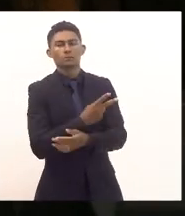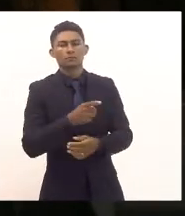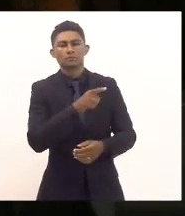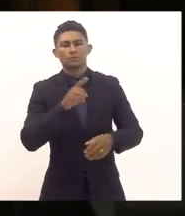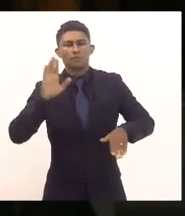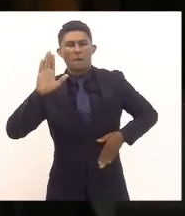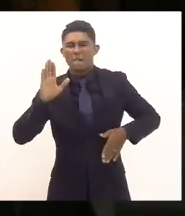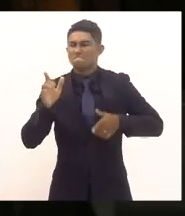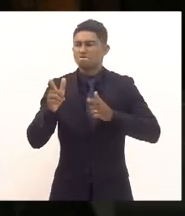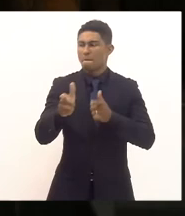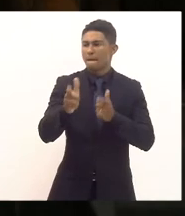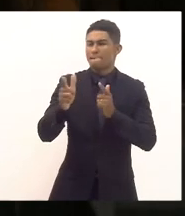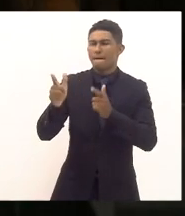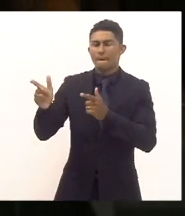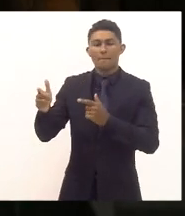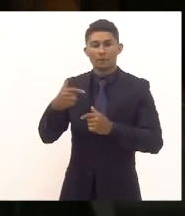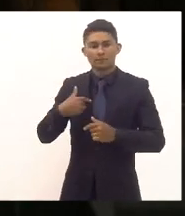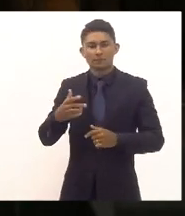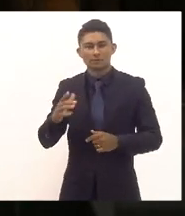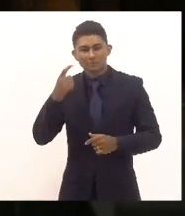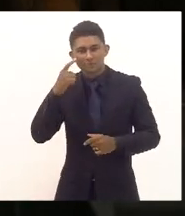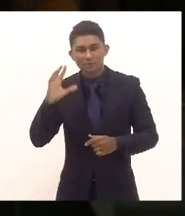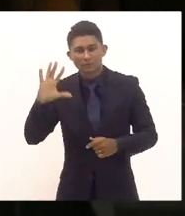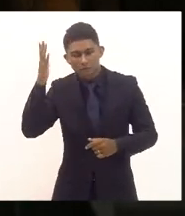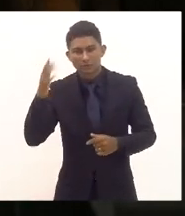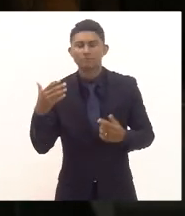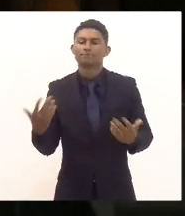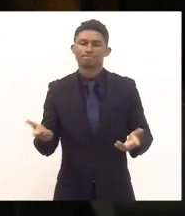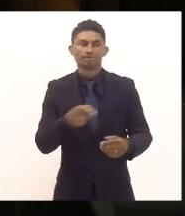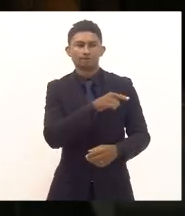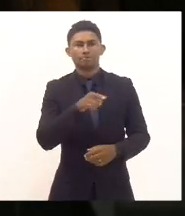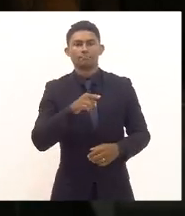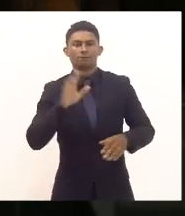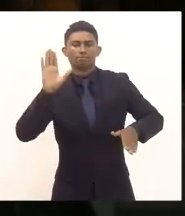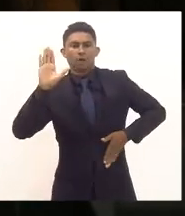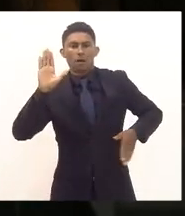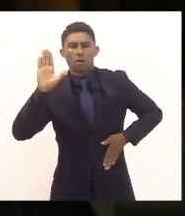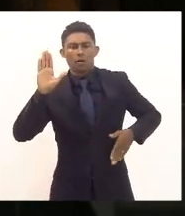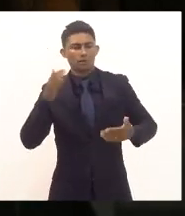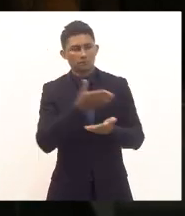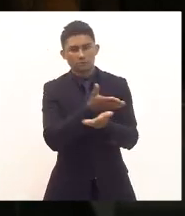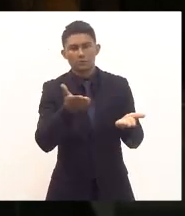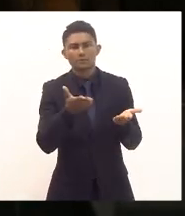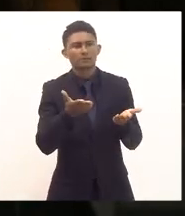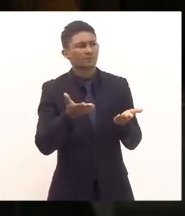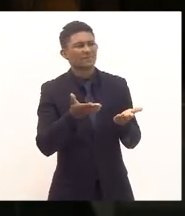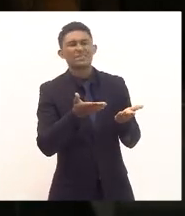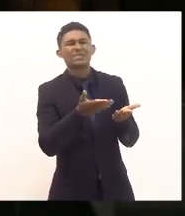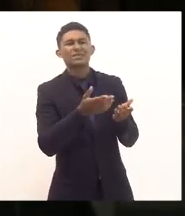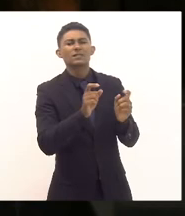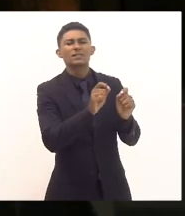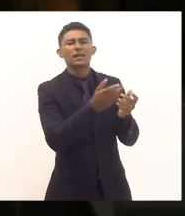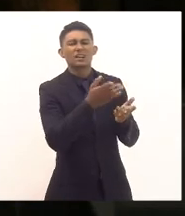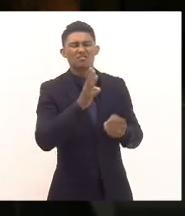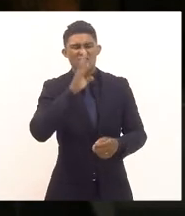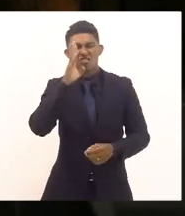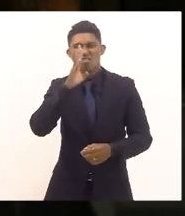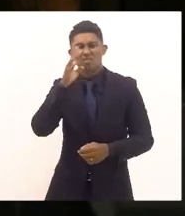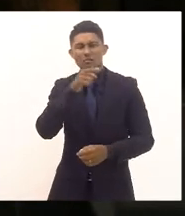a bala à bala pelos traficante quem eles pensam que são